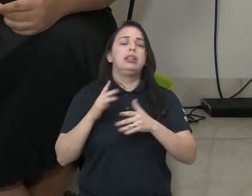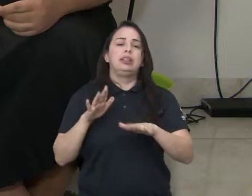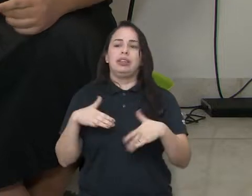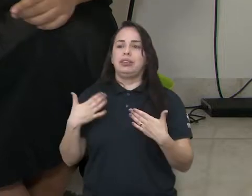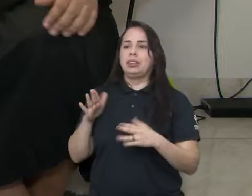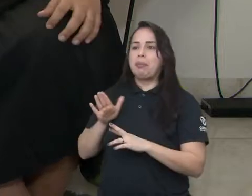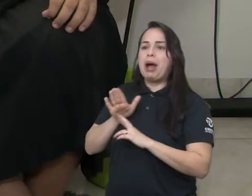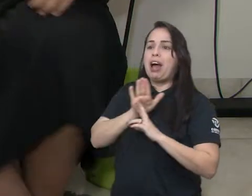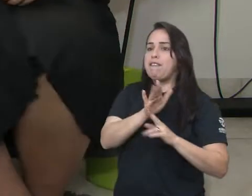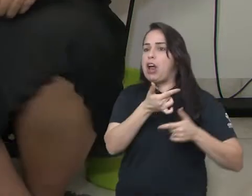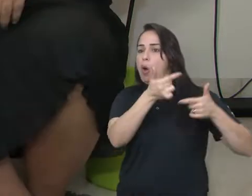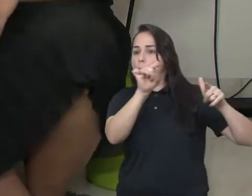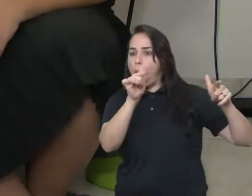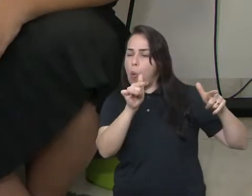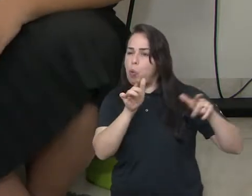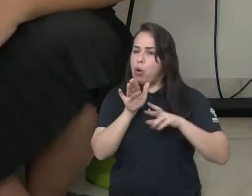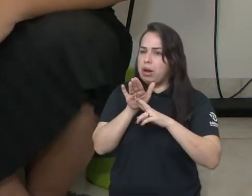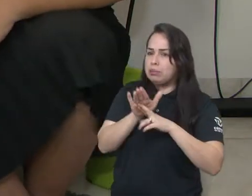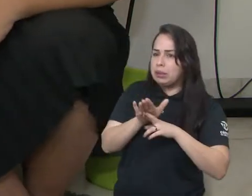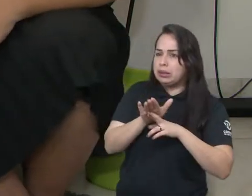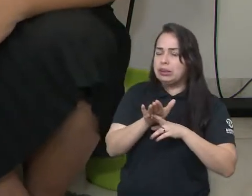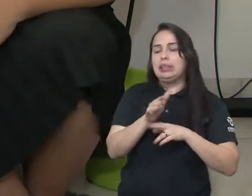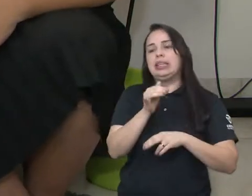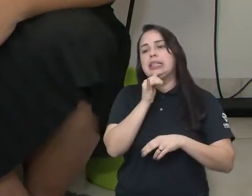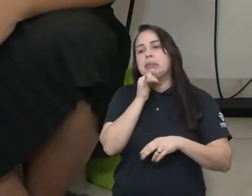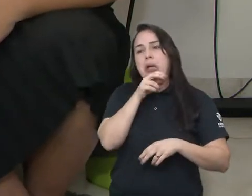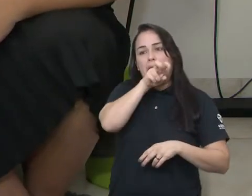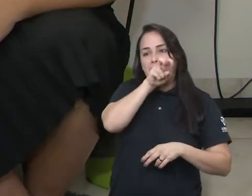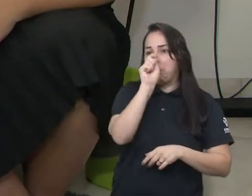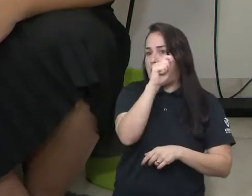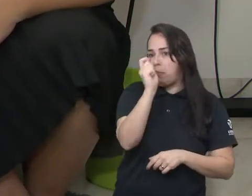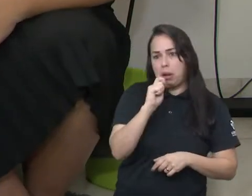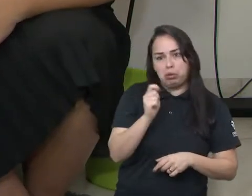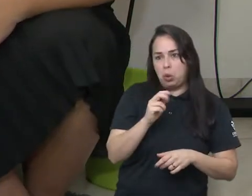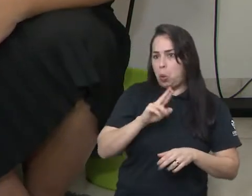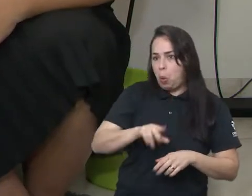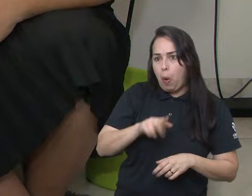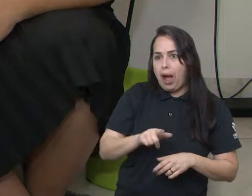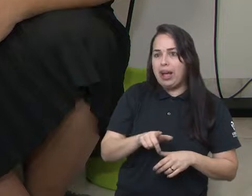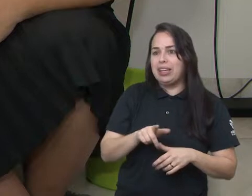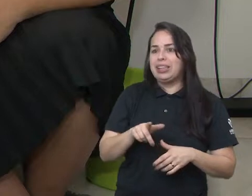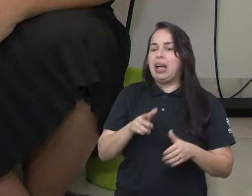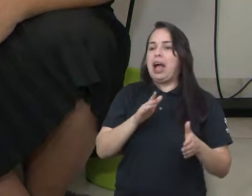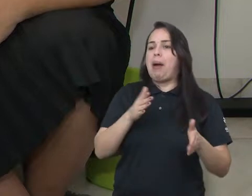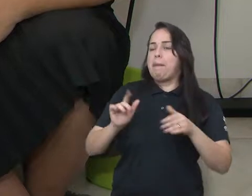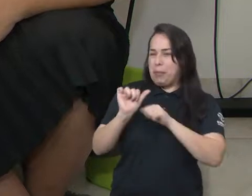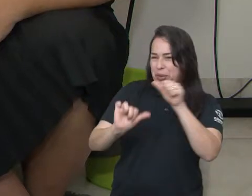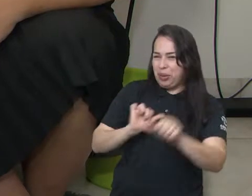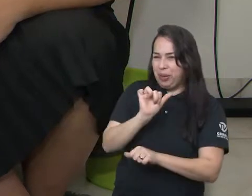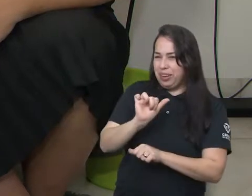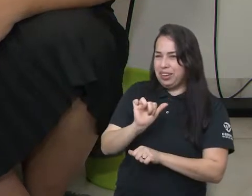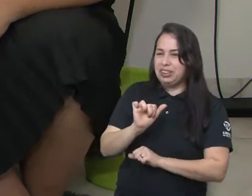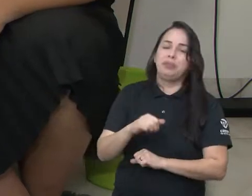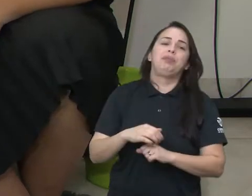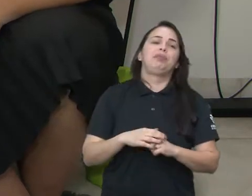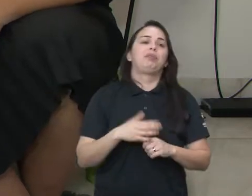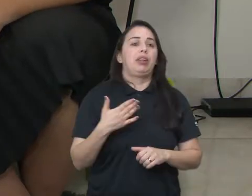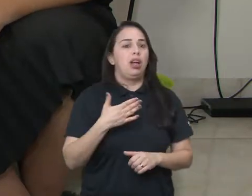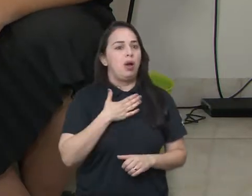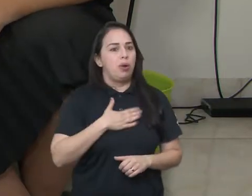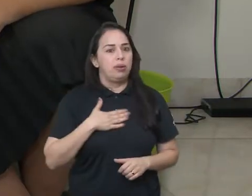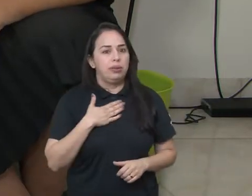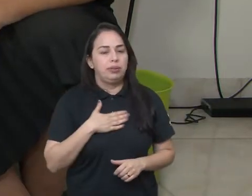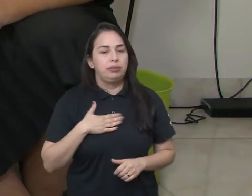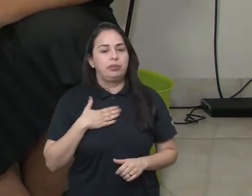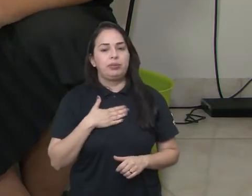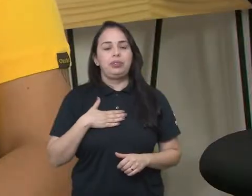Você tinha referências na sua adolescência? Porque assim, não era mais Turma da Mônica, você já deve ter já tinha Maurício migrado. de Souza, já tinha alguns outros?